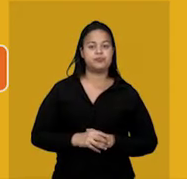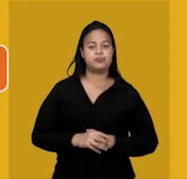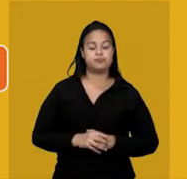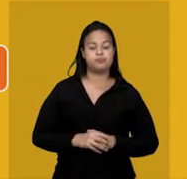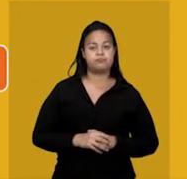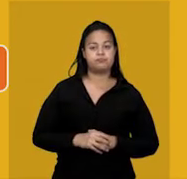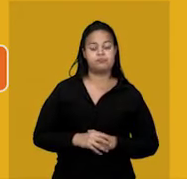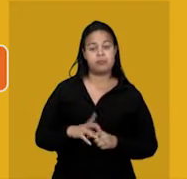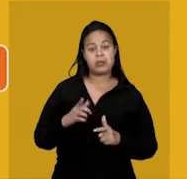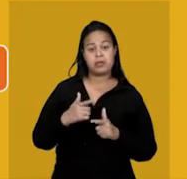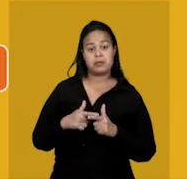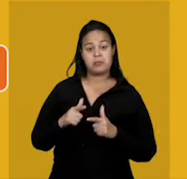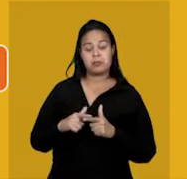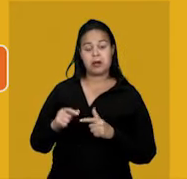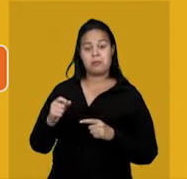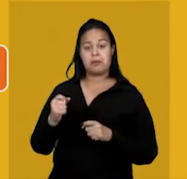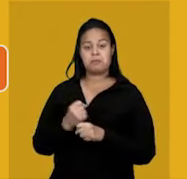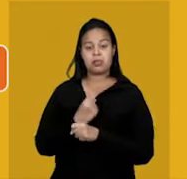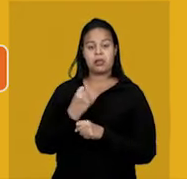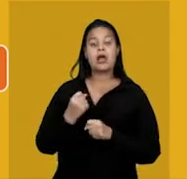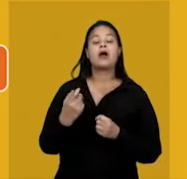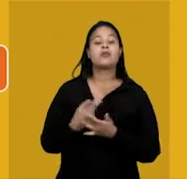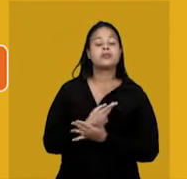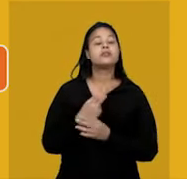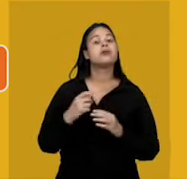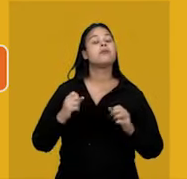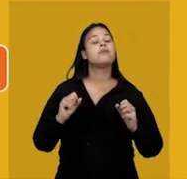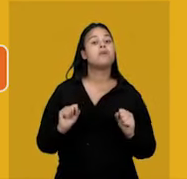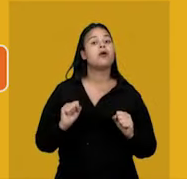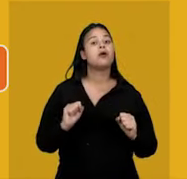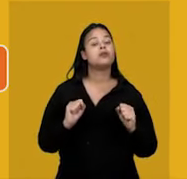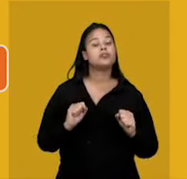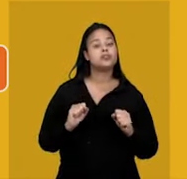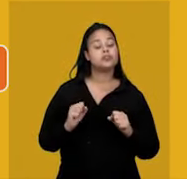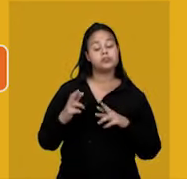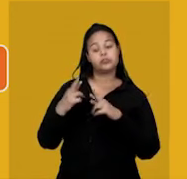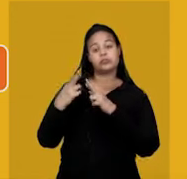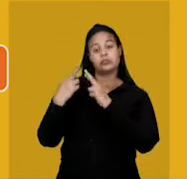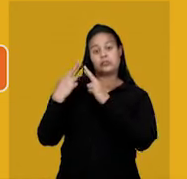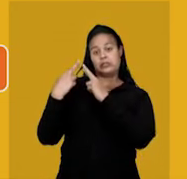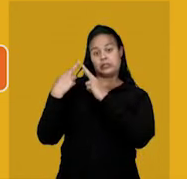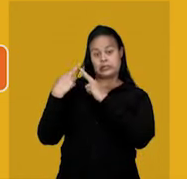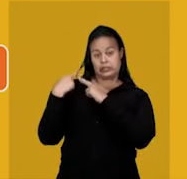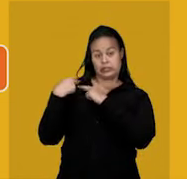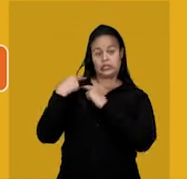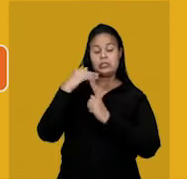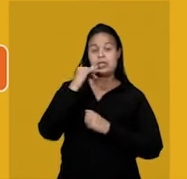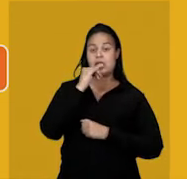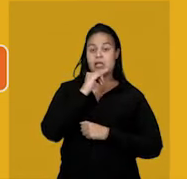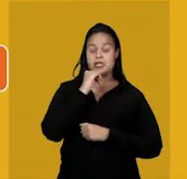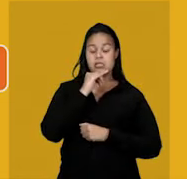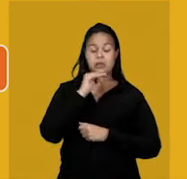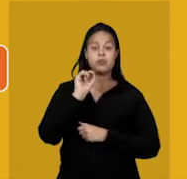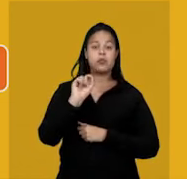As lesões nessas estruturas podem ser responsáveis, por exemplo, por